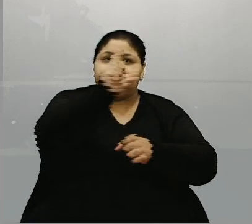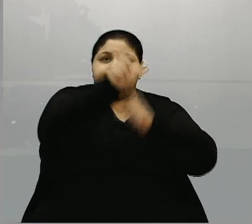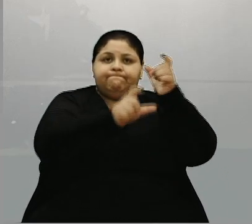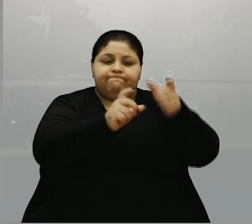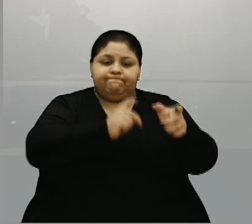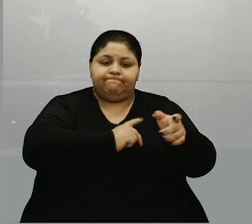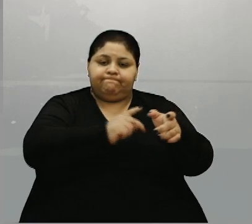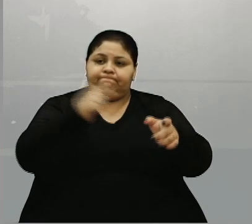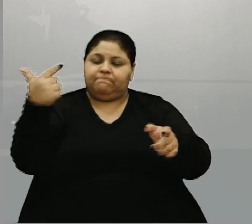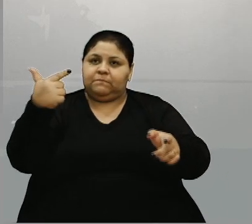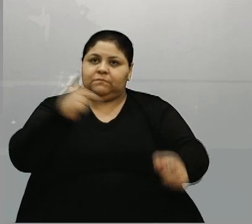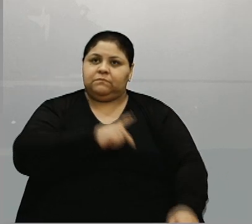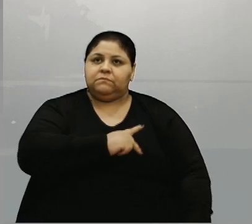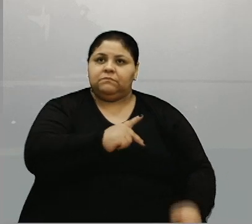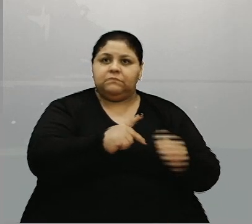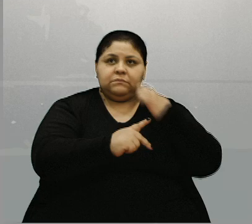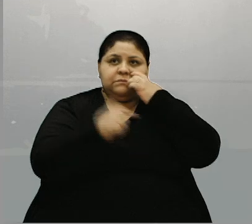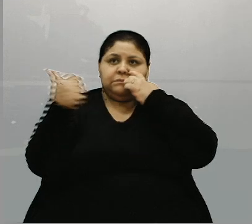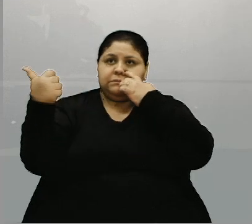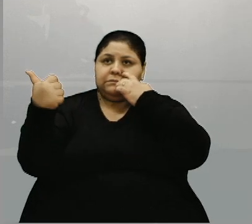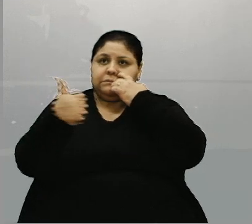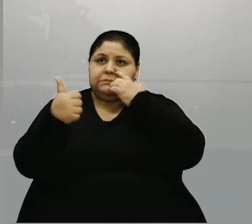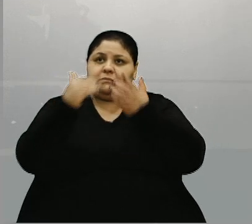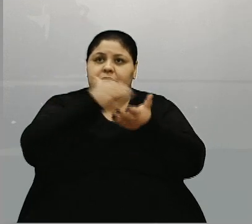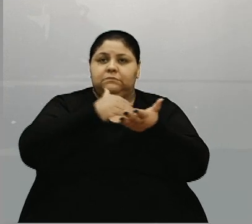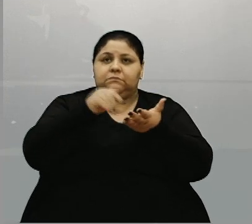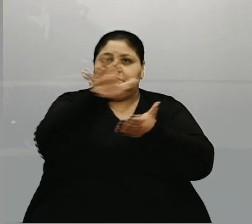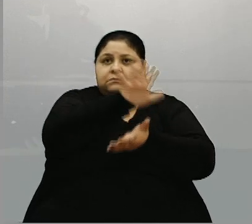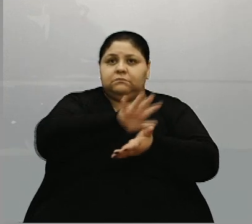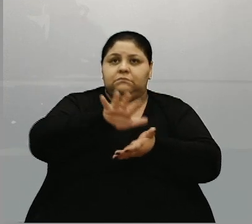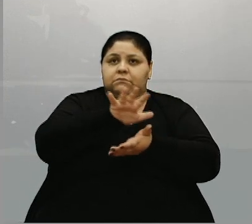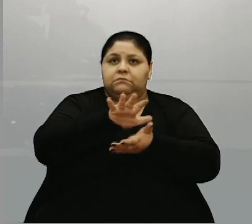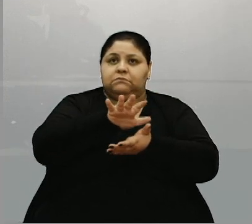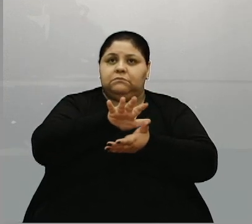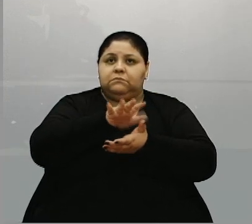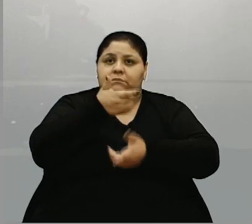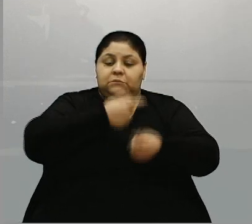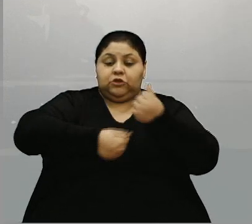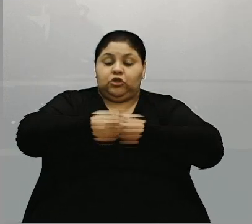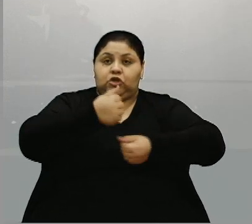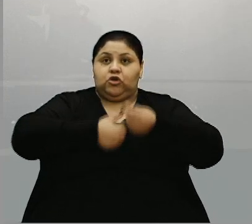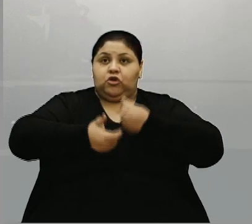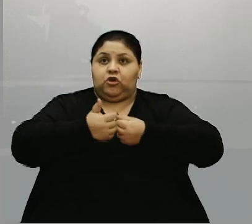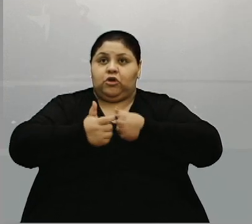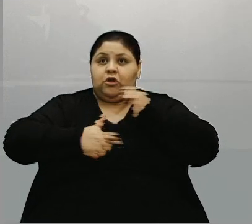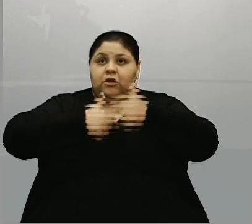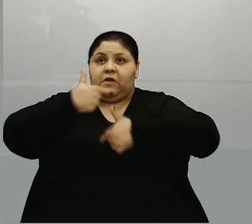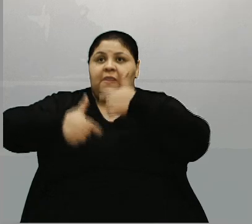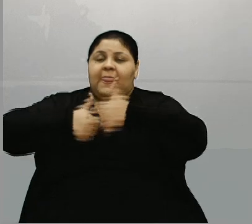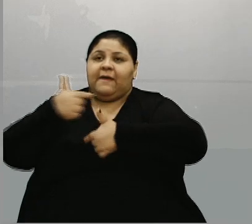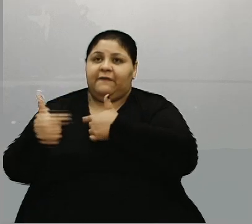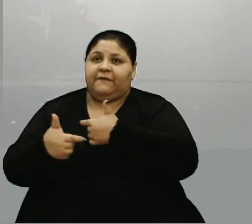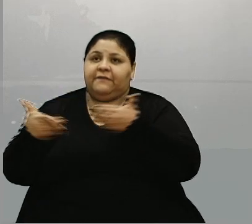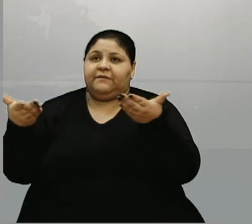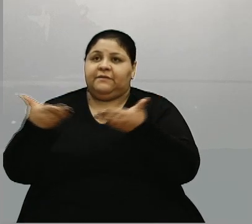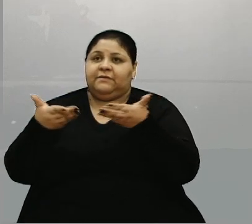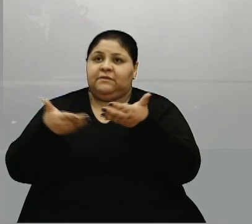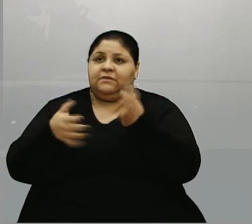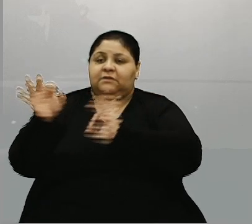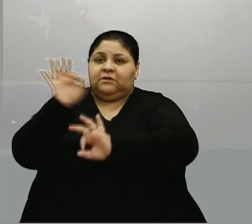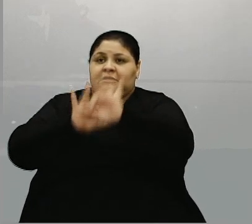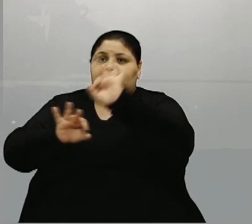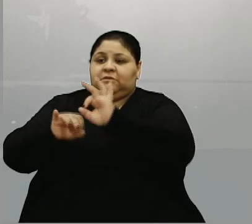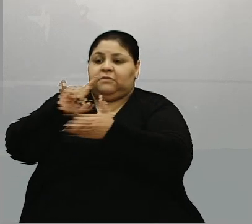presidente, vice-presidente, primeiro secretário-geral e tesoureiro, para tocar para frente agora a questão da regularização